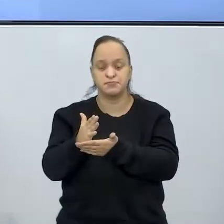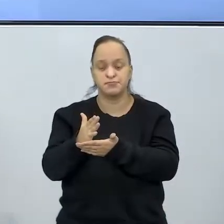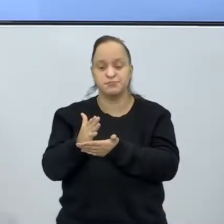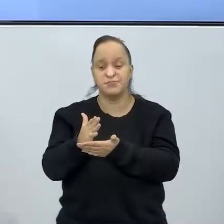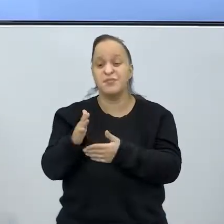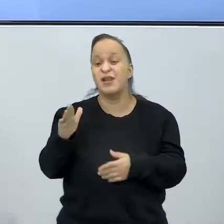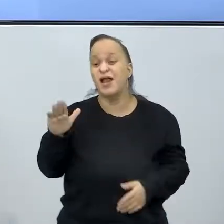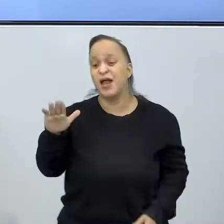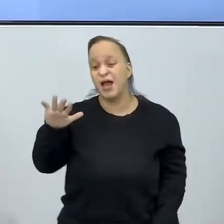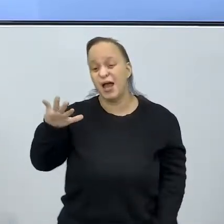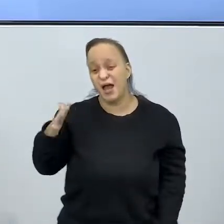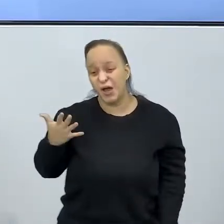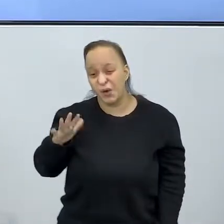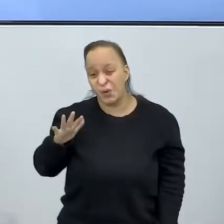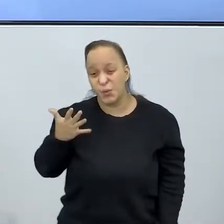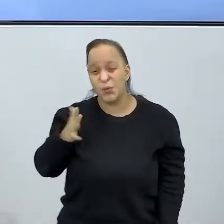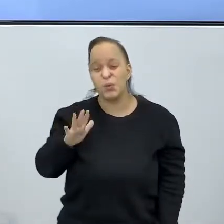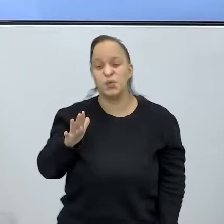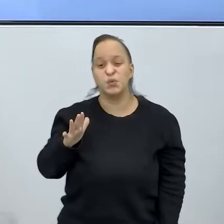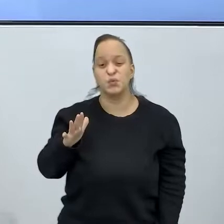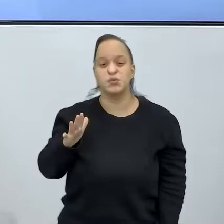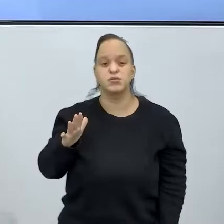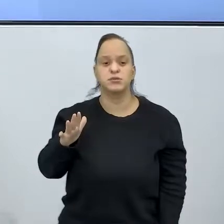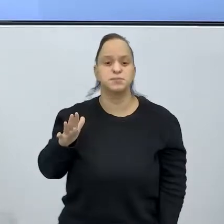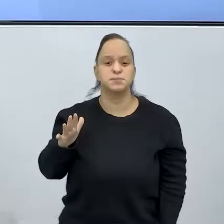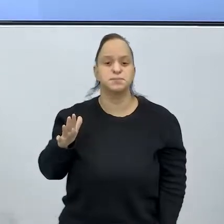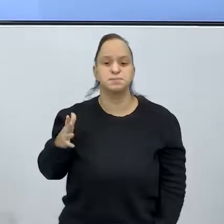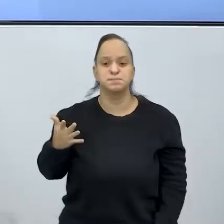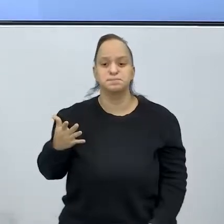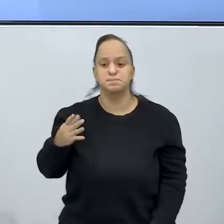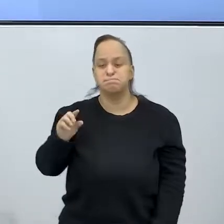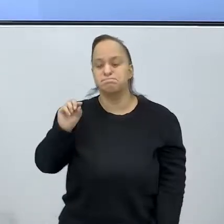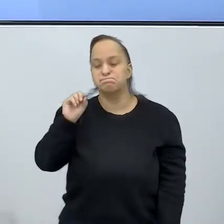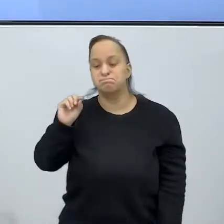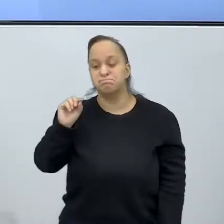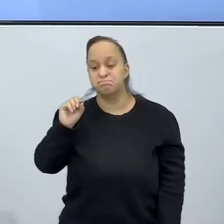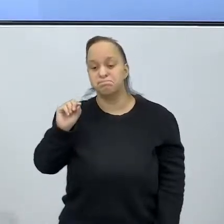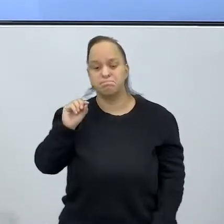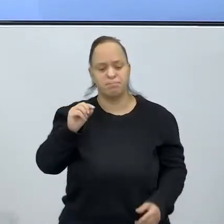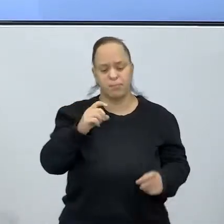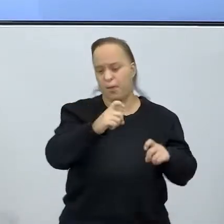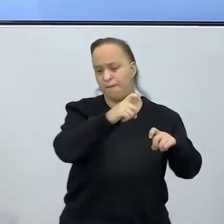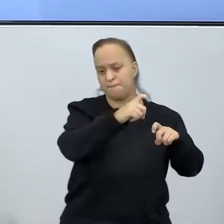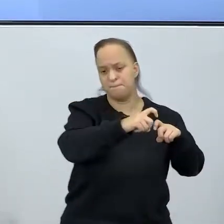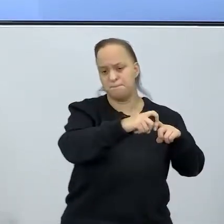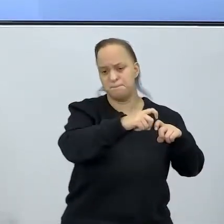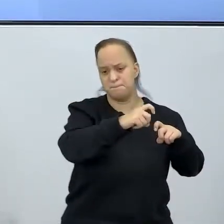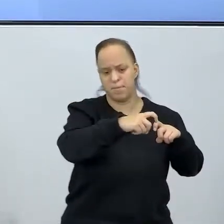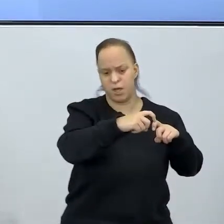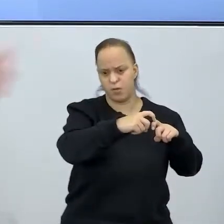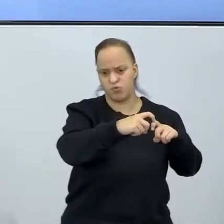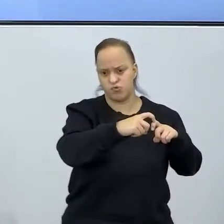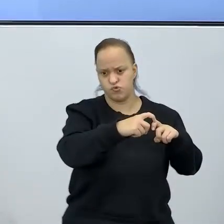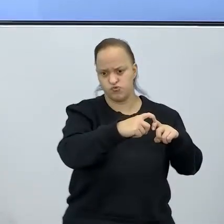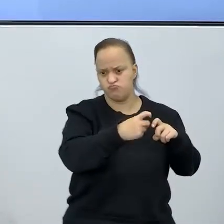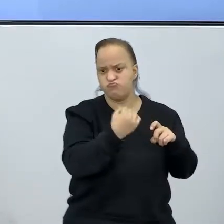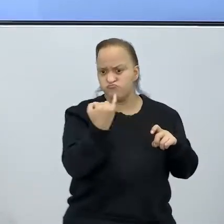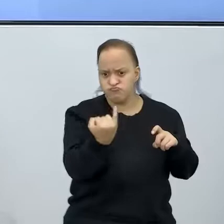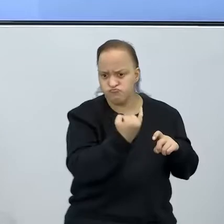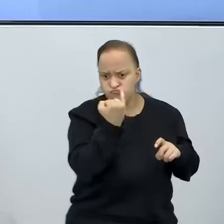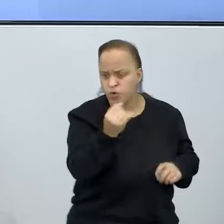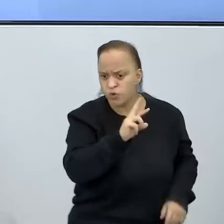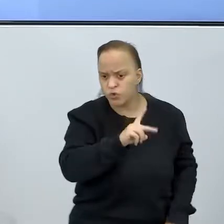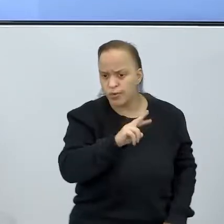mais significativo do que o cuidado médico. Não no sentido de que o cuidado médico e os médicos não têm um papel importante, não é nesse